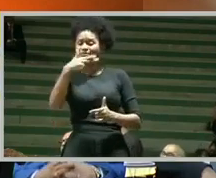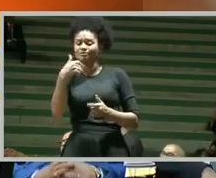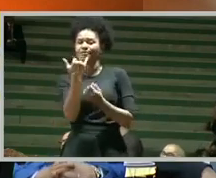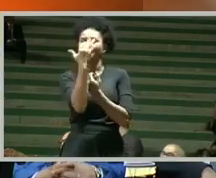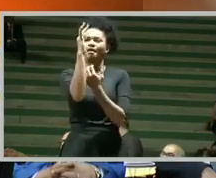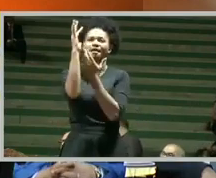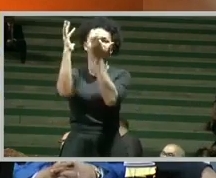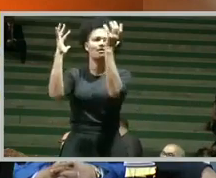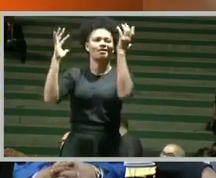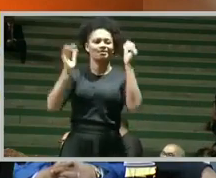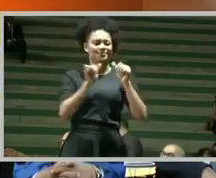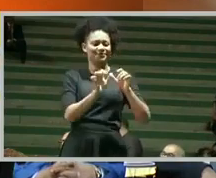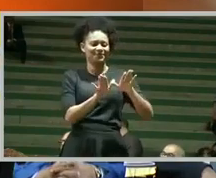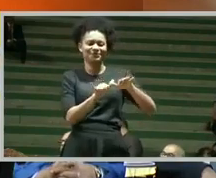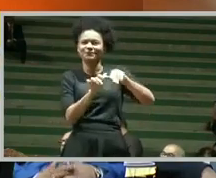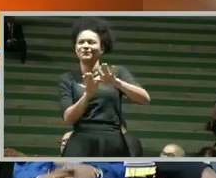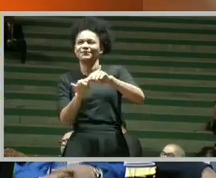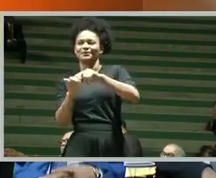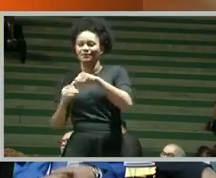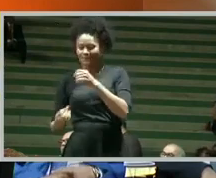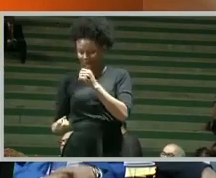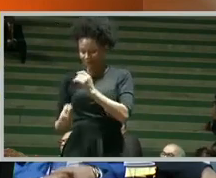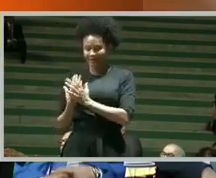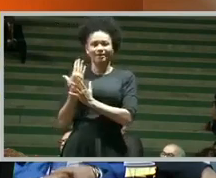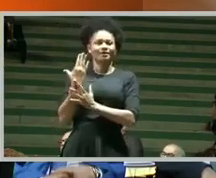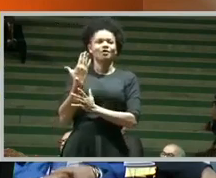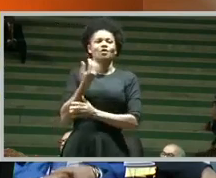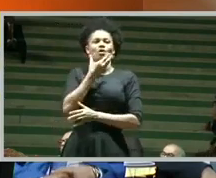existe. Preste atenção.